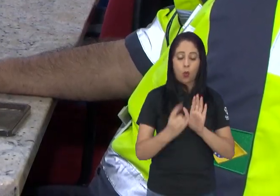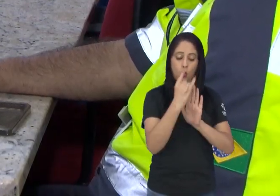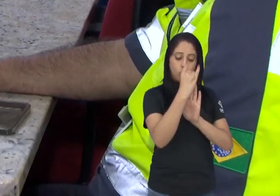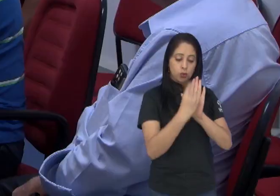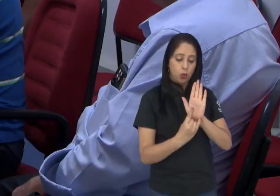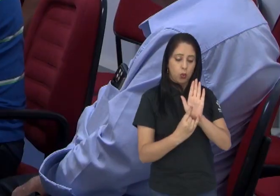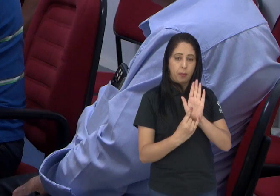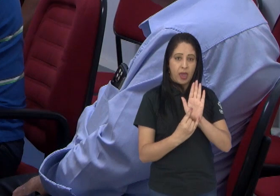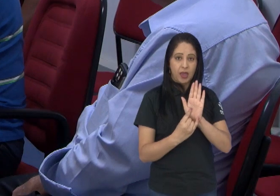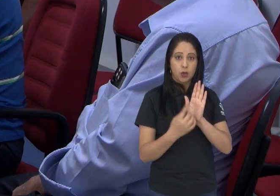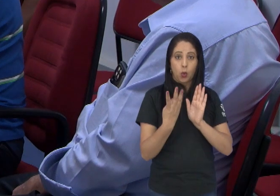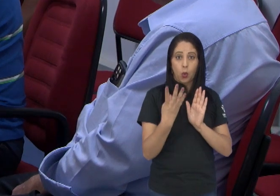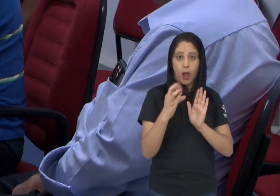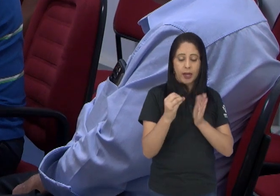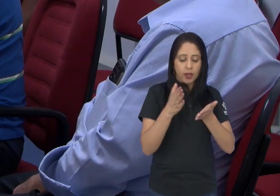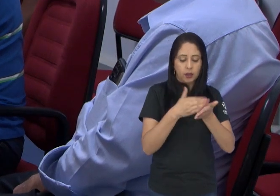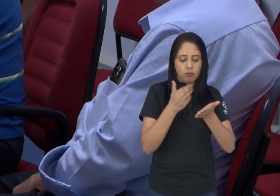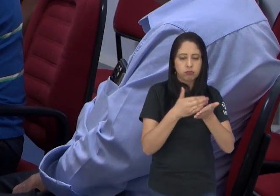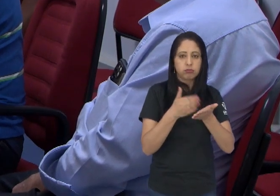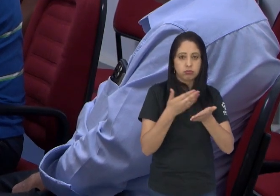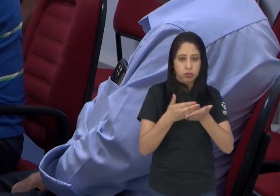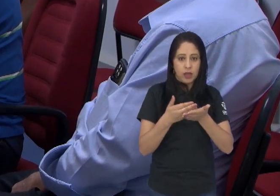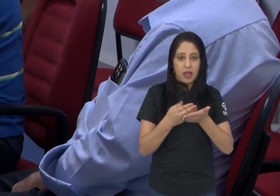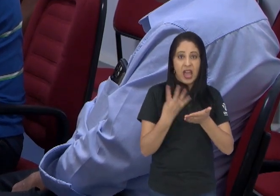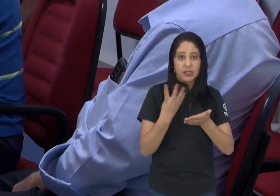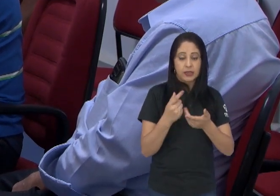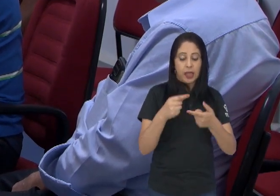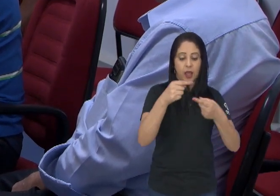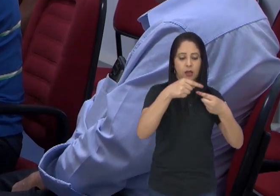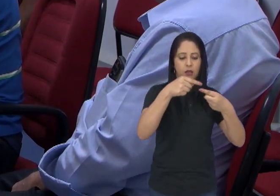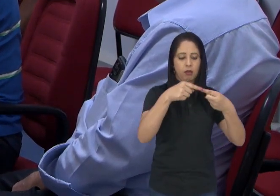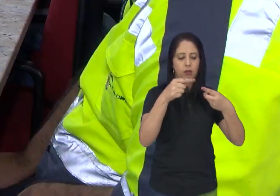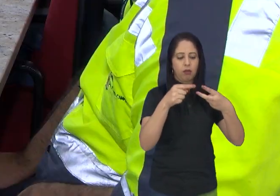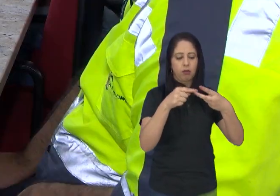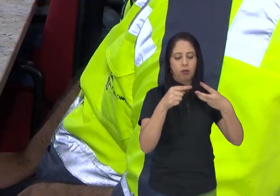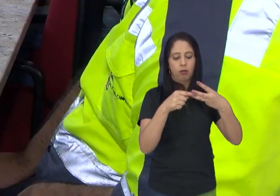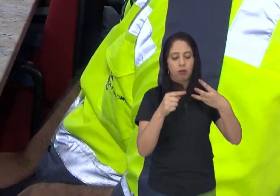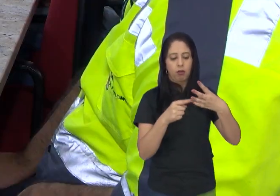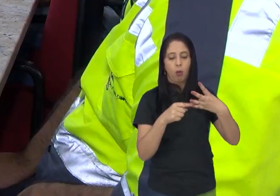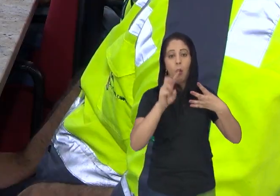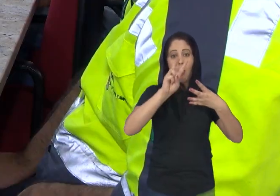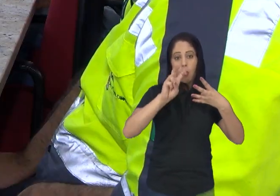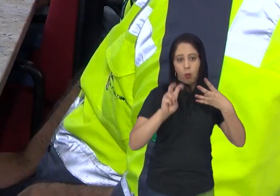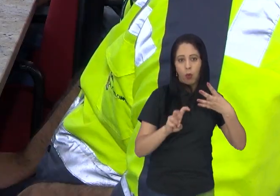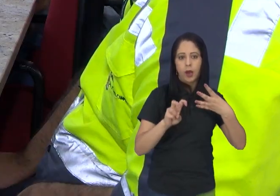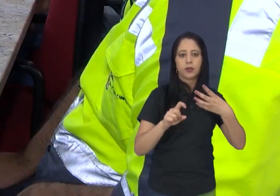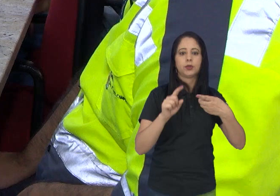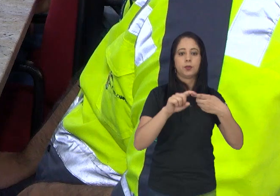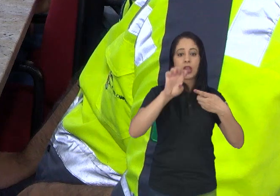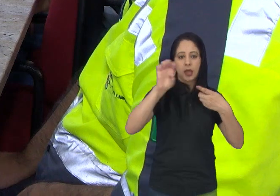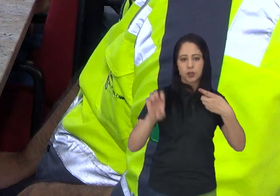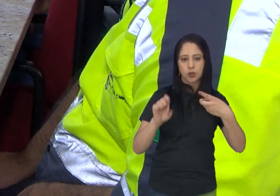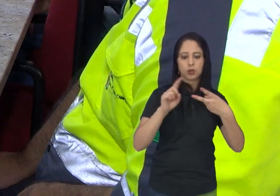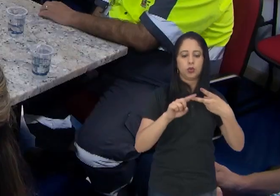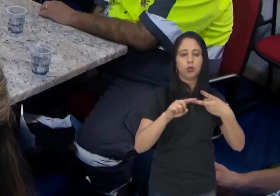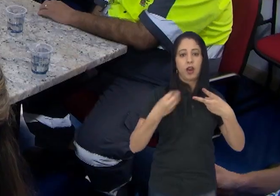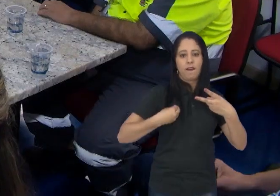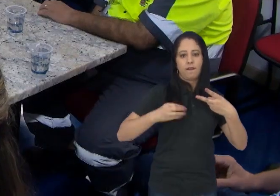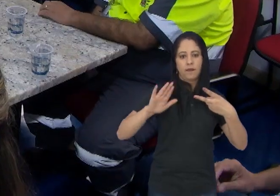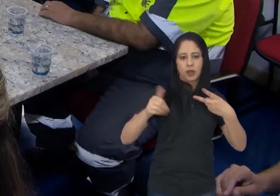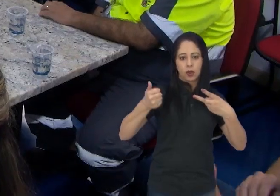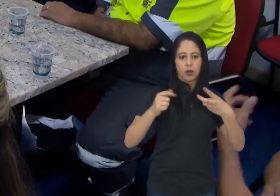tem 42 páginas, dividido em 4 eixos temáticos, como estrutura esportiva, qualidade de